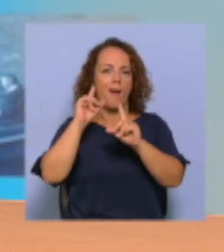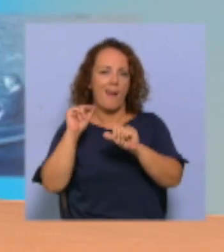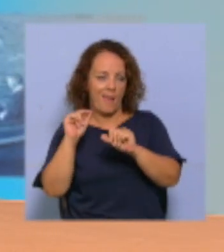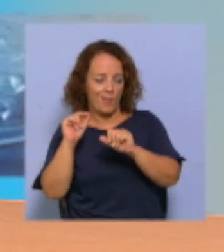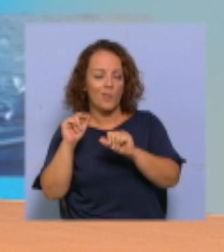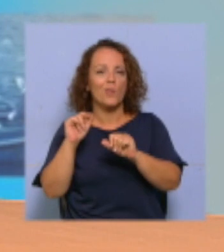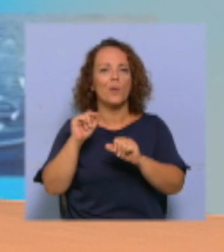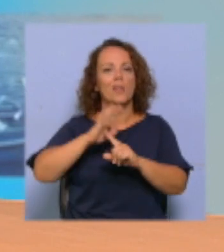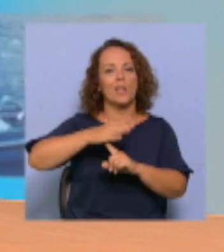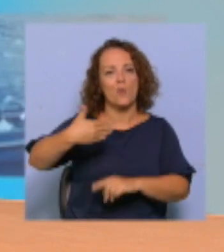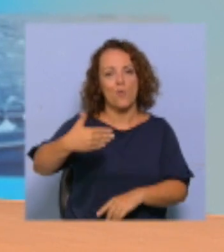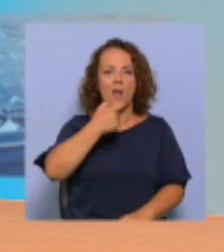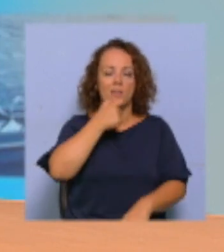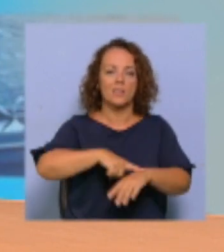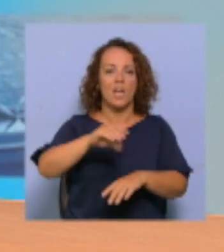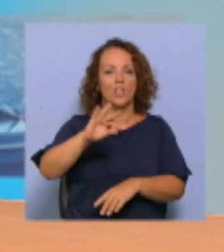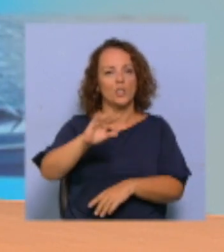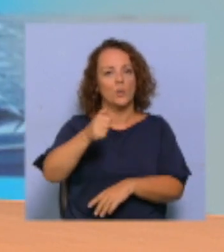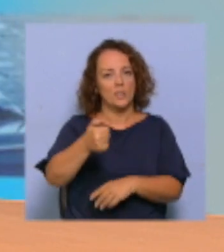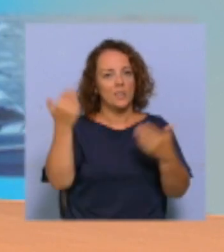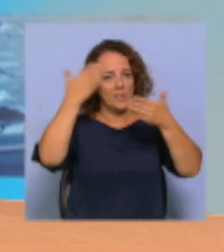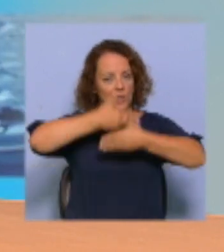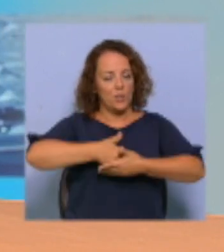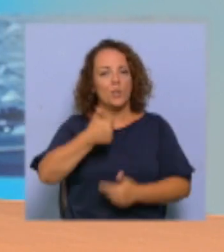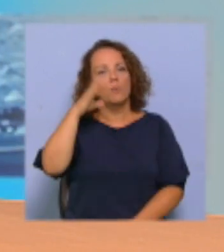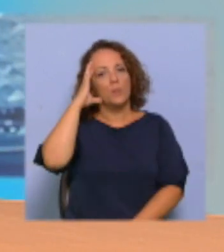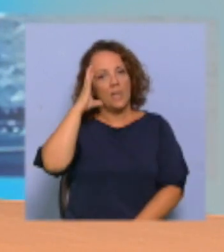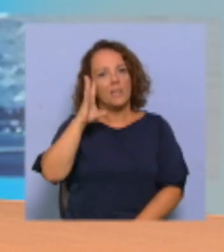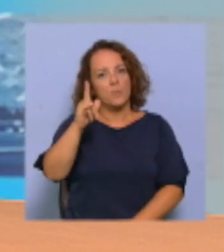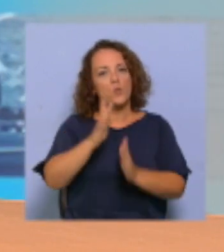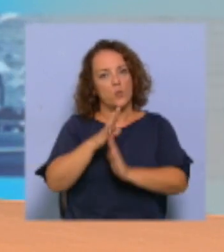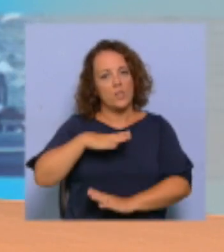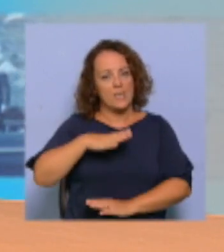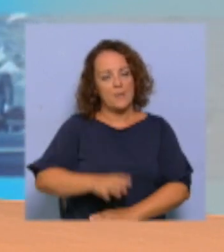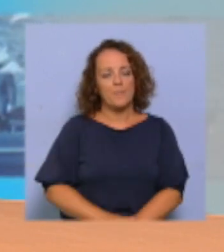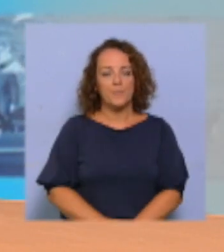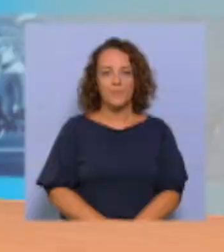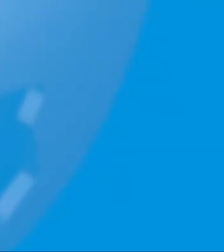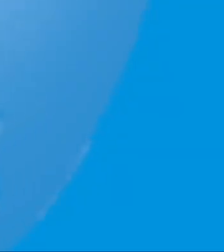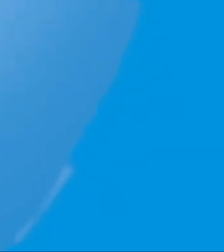Eclésia na Antena 1 quando forem 22h45. Boa tarde, até amanhã se Deus quiser.